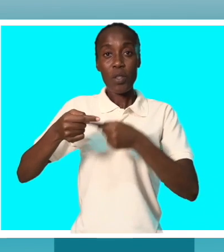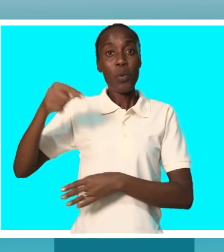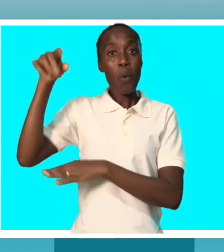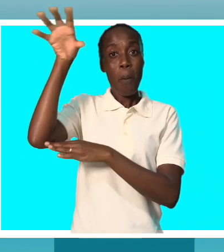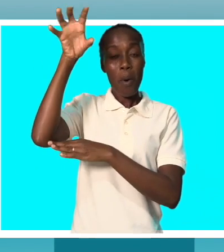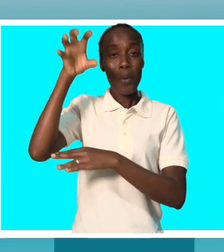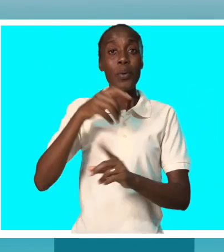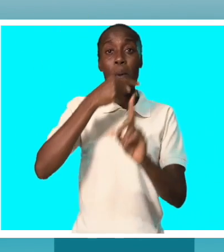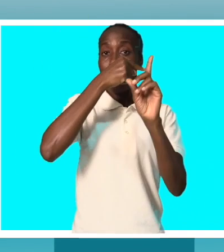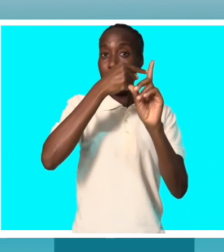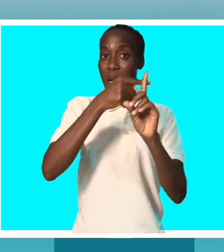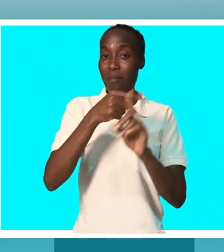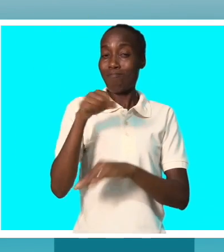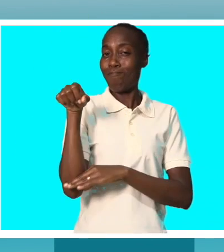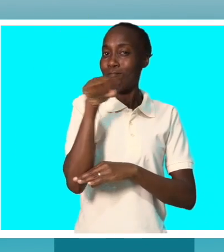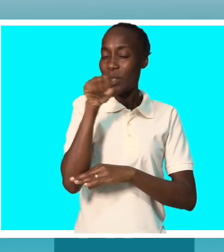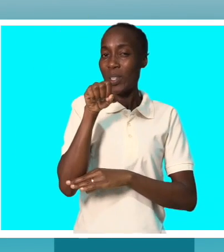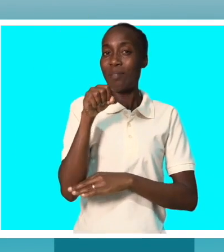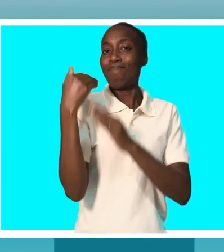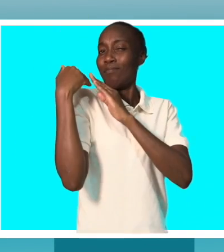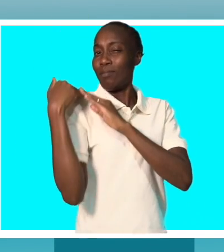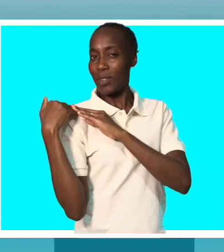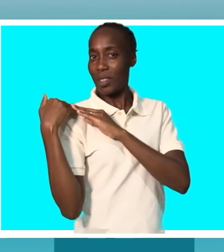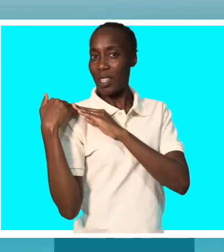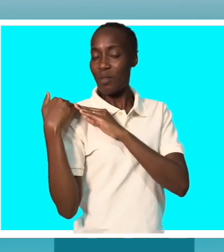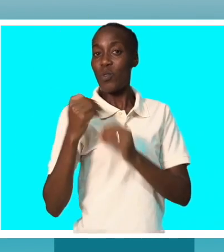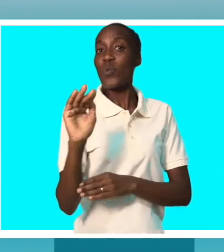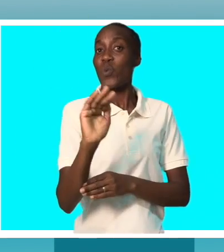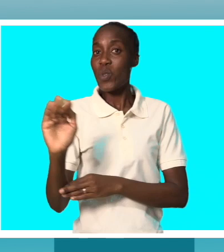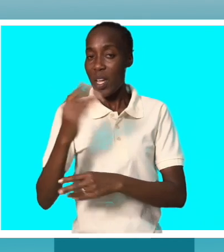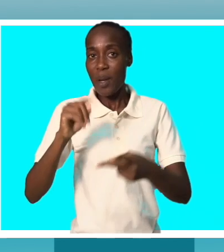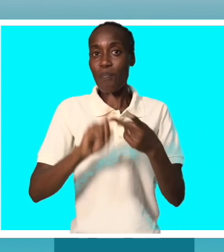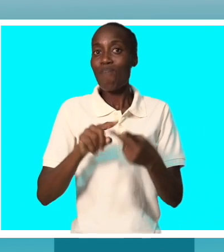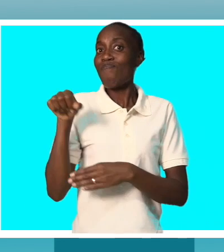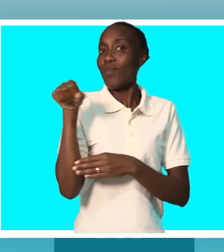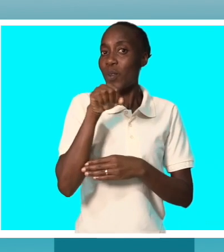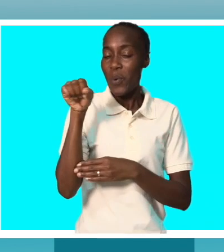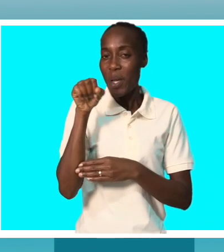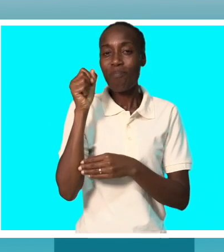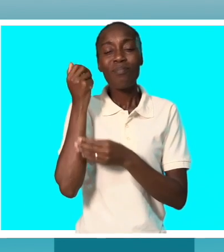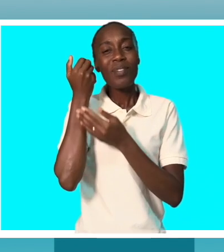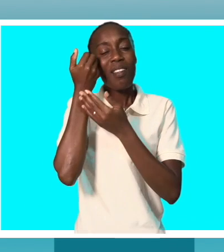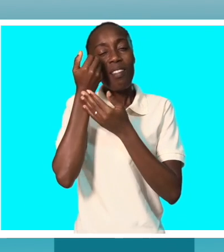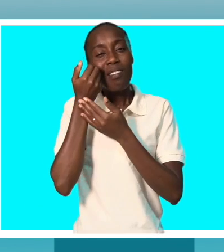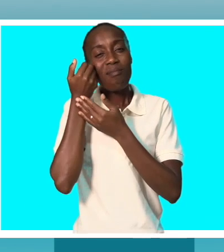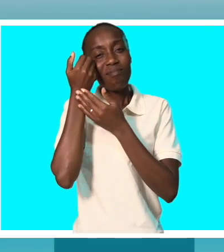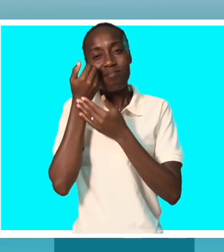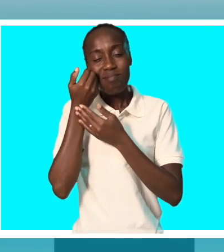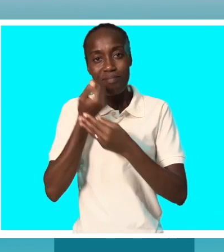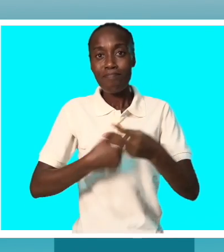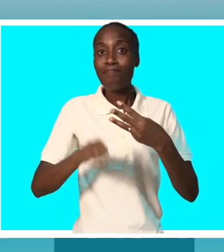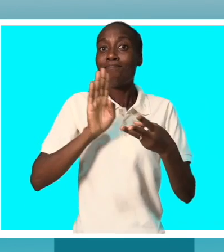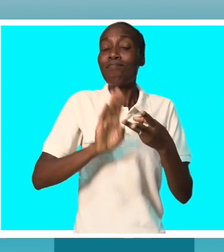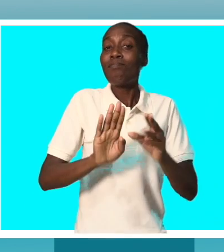O projeto Porto Mais não é uma ação de responsabilidade social. Não é um